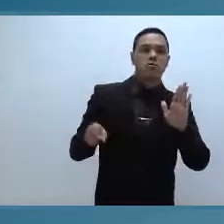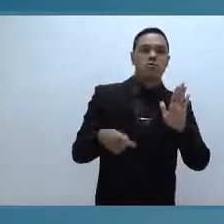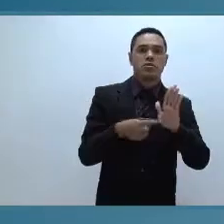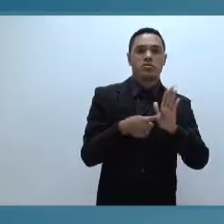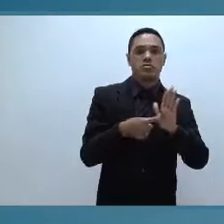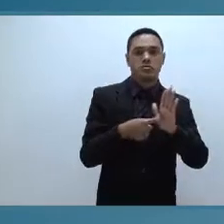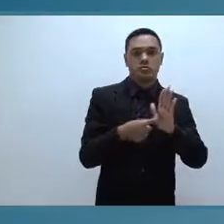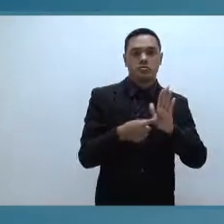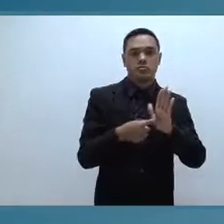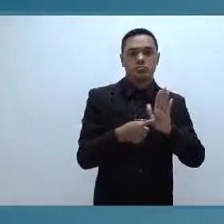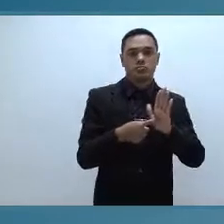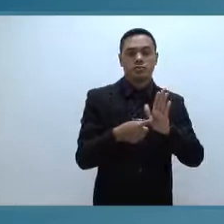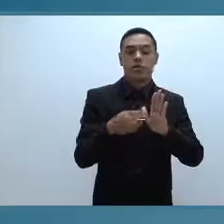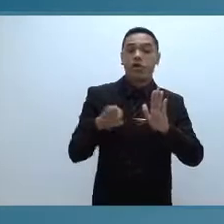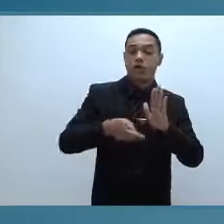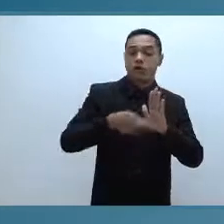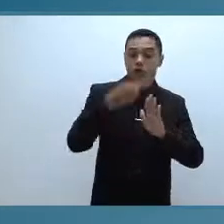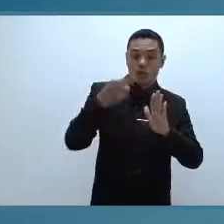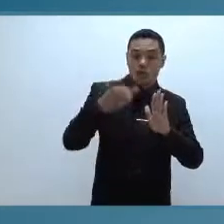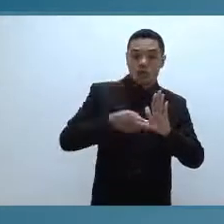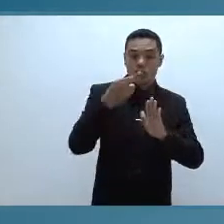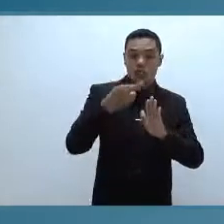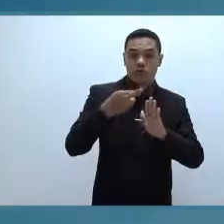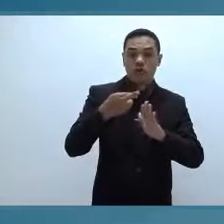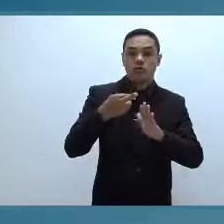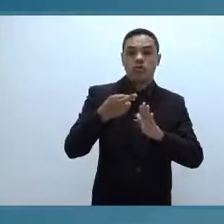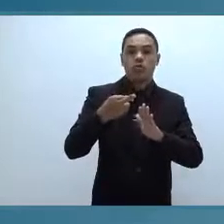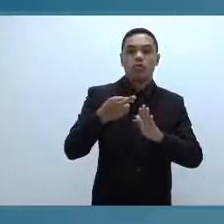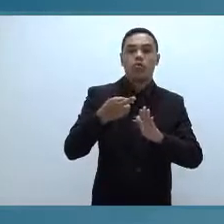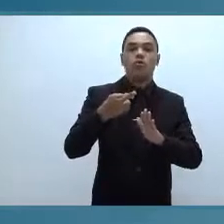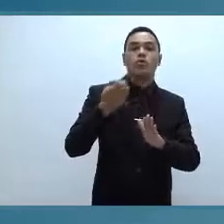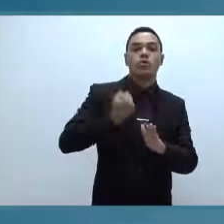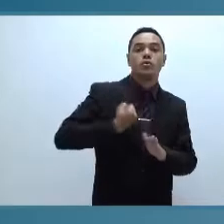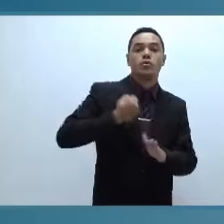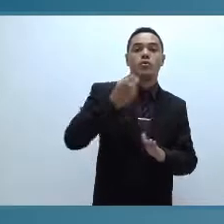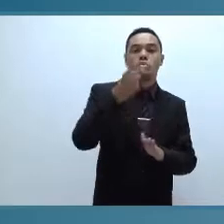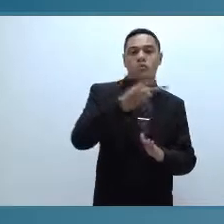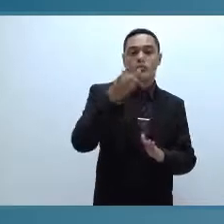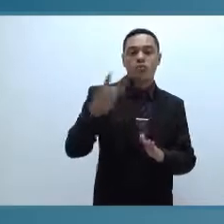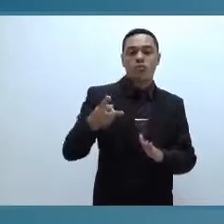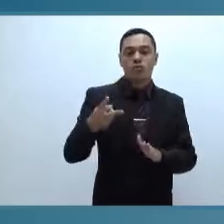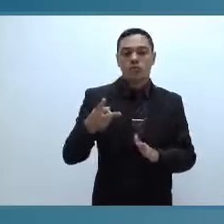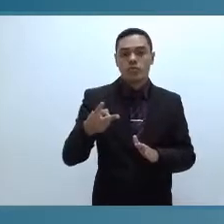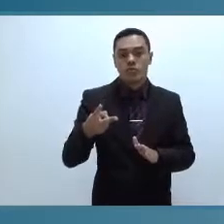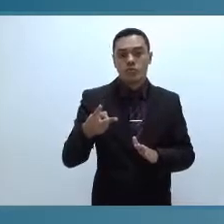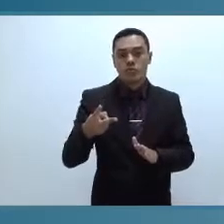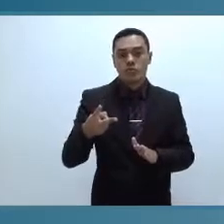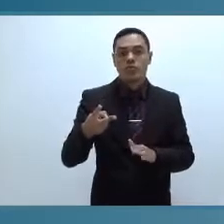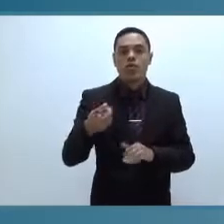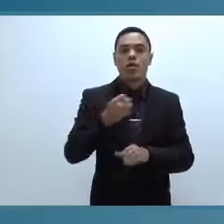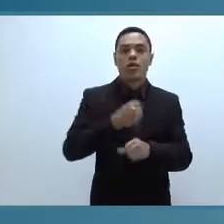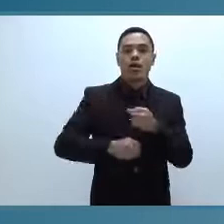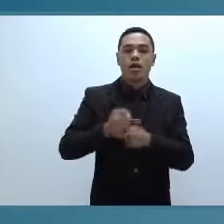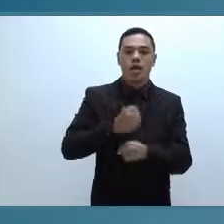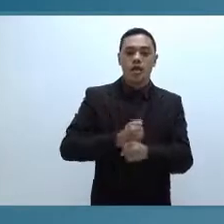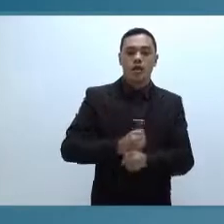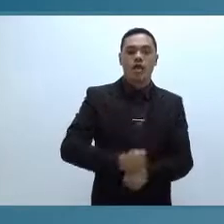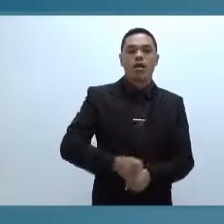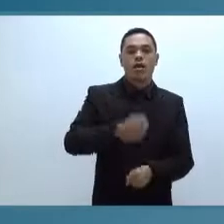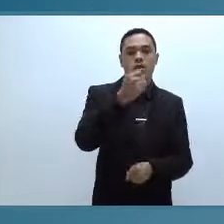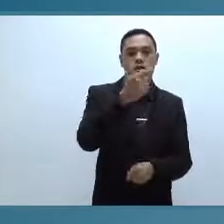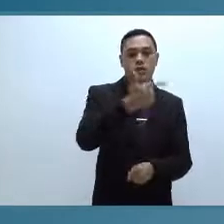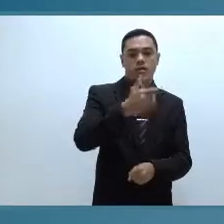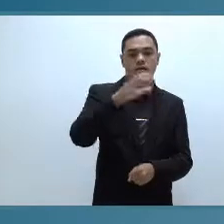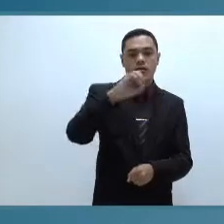resolução número 22, de 27 de setembro de 2017, que acompanha